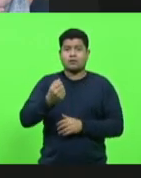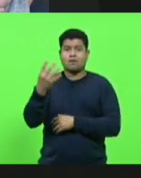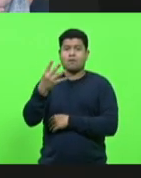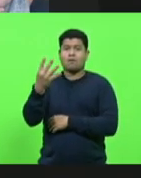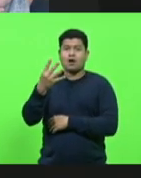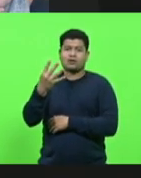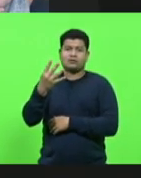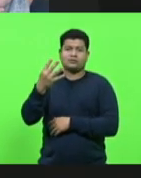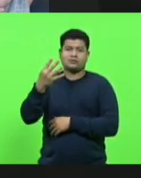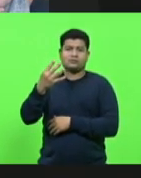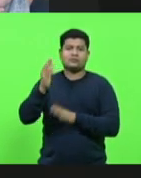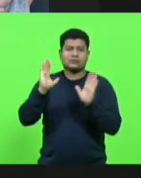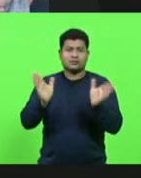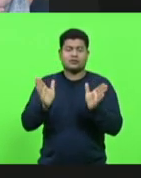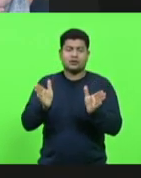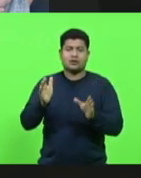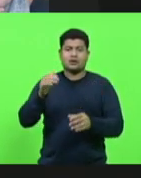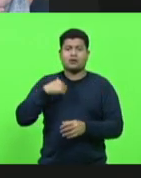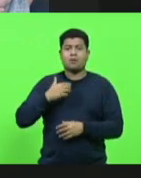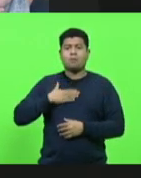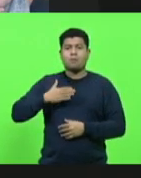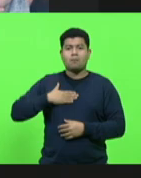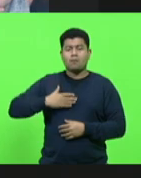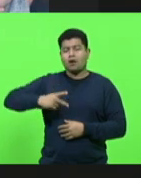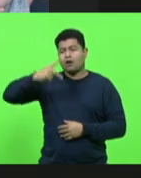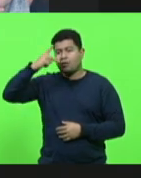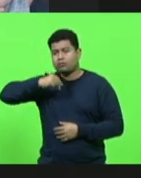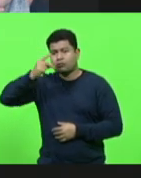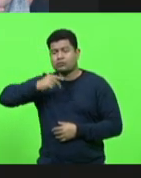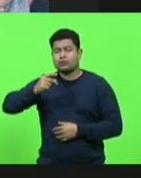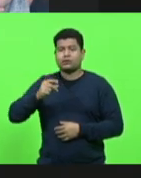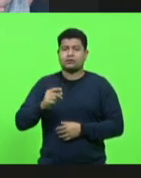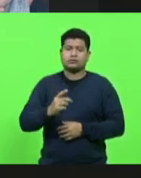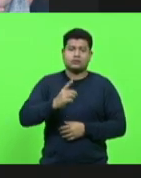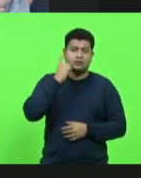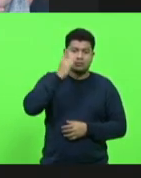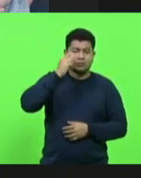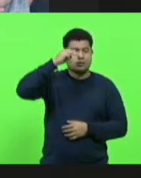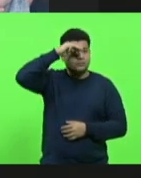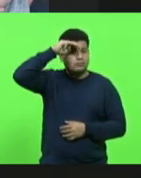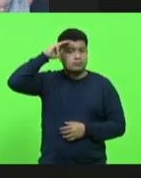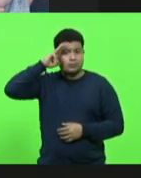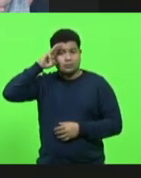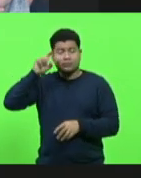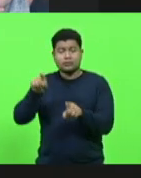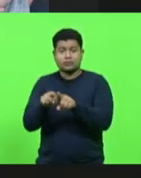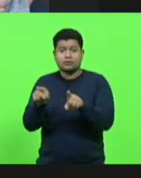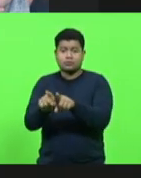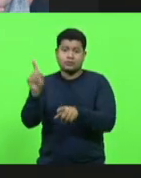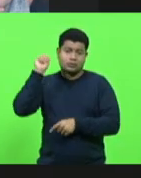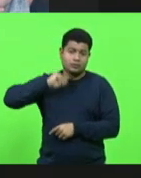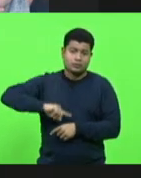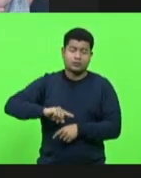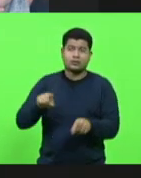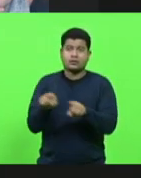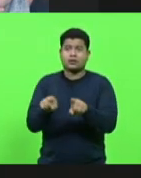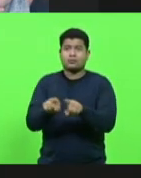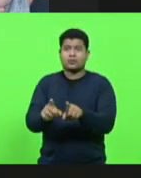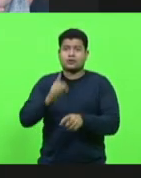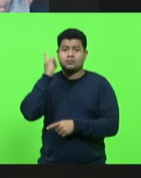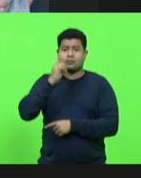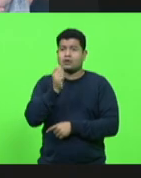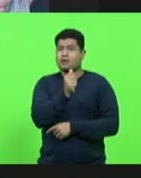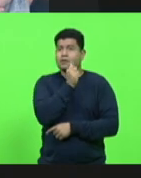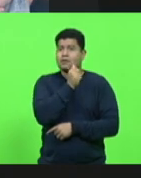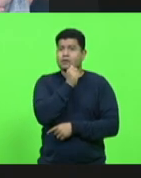votos. O meu, o do deputado Kennedy, o do deputado Mota, do deputado Silvio e a deputada Ana Campagnolo,